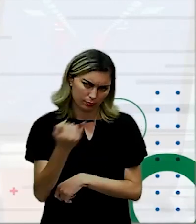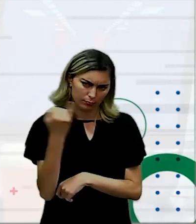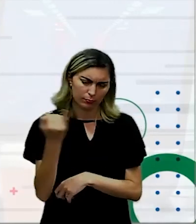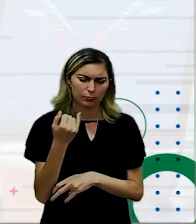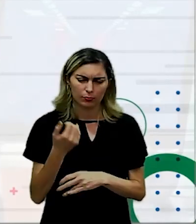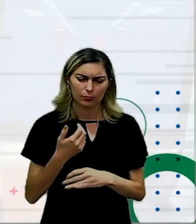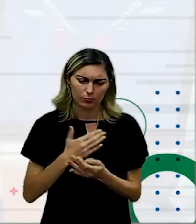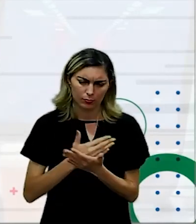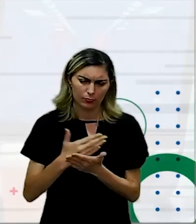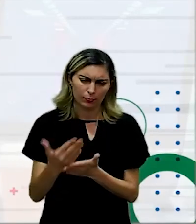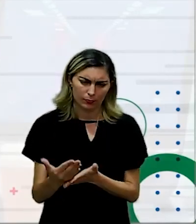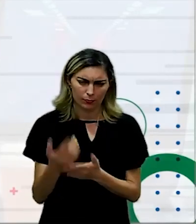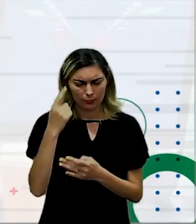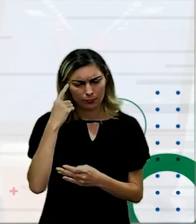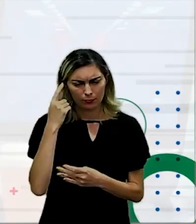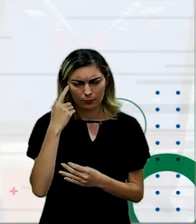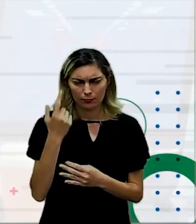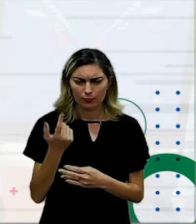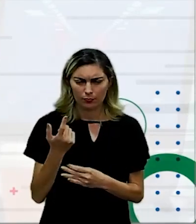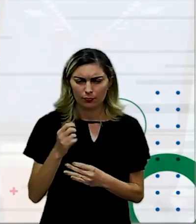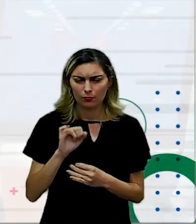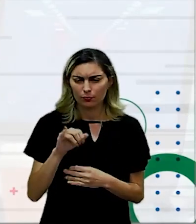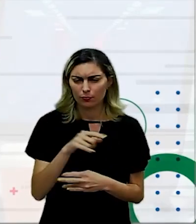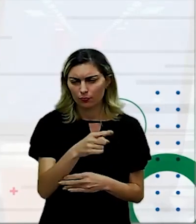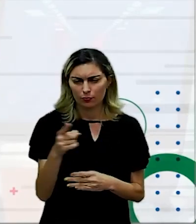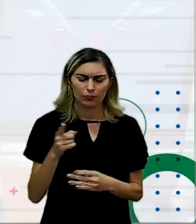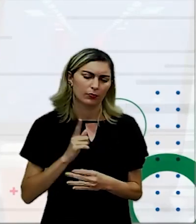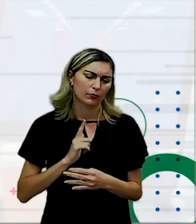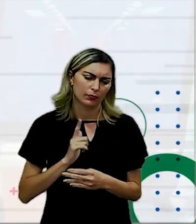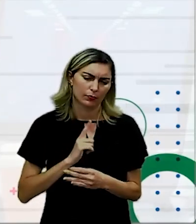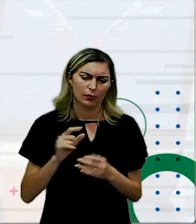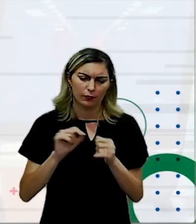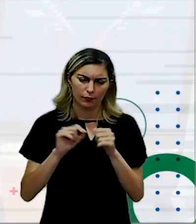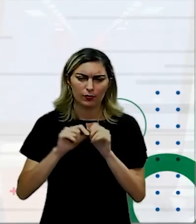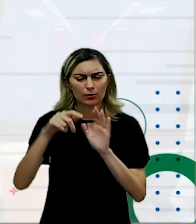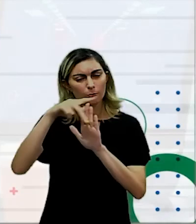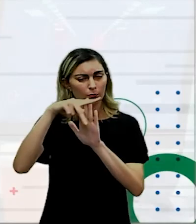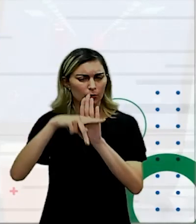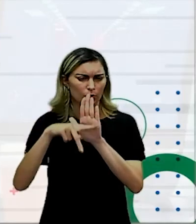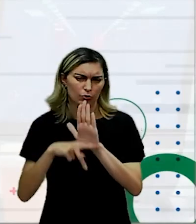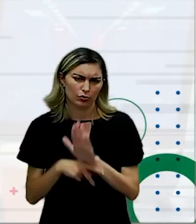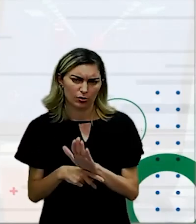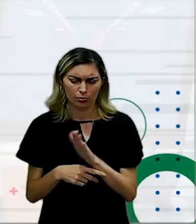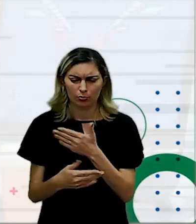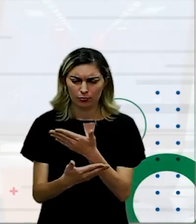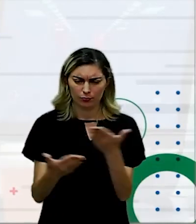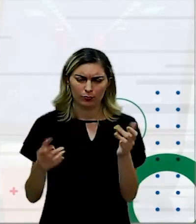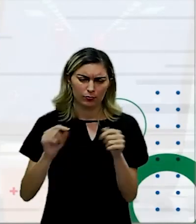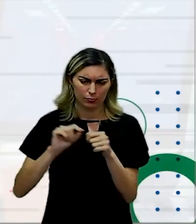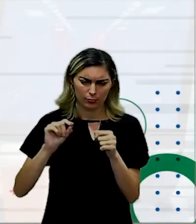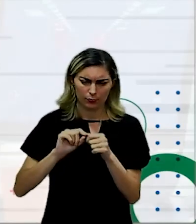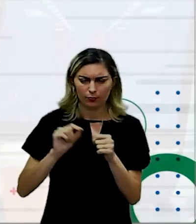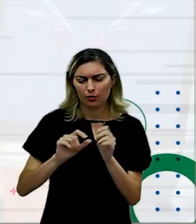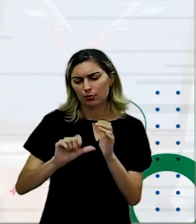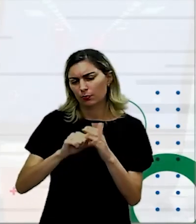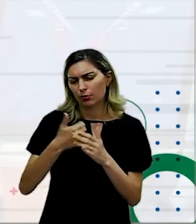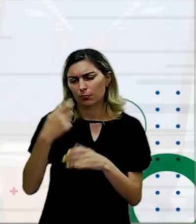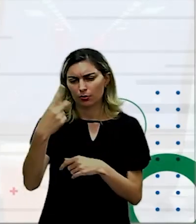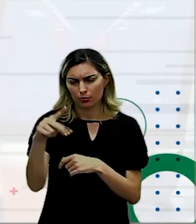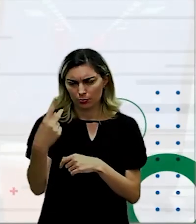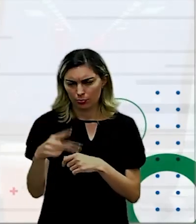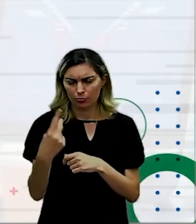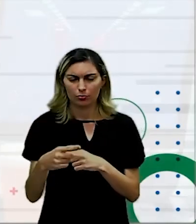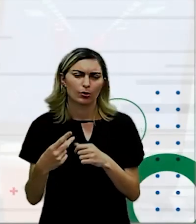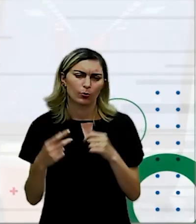comigo. Se você está fazendo um projeto e você faz primeiro o seu de